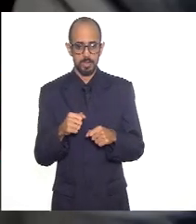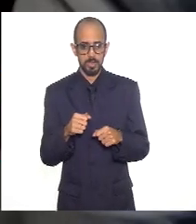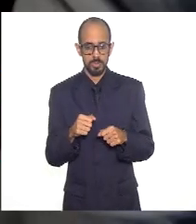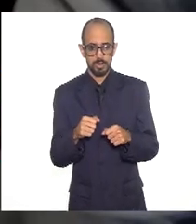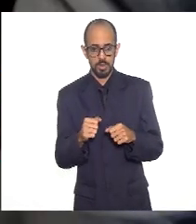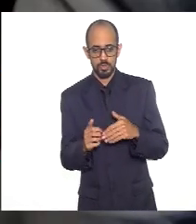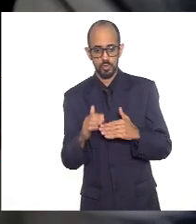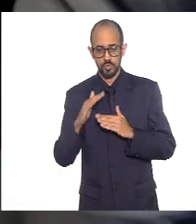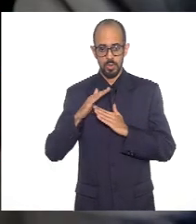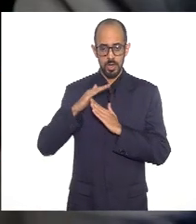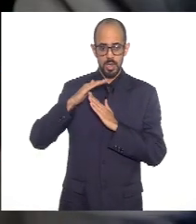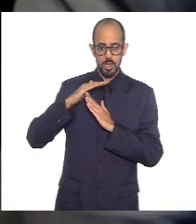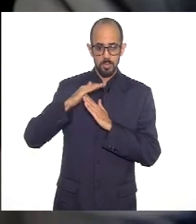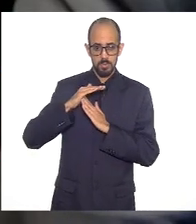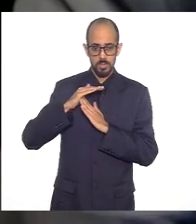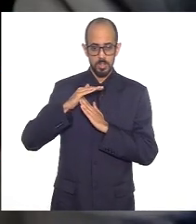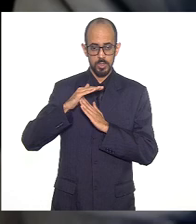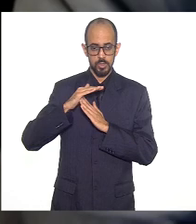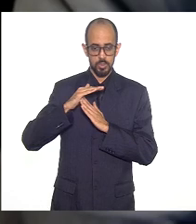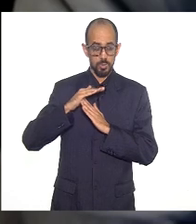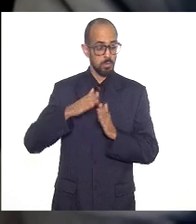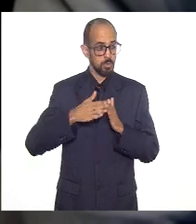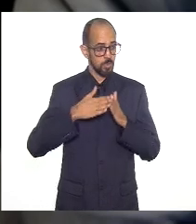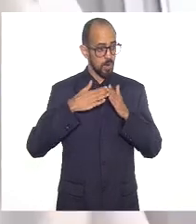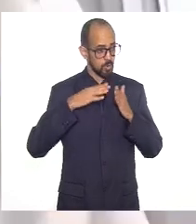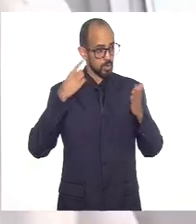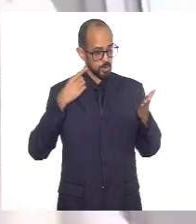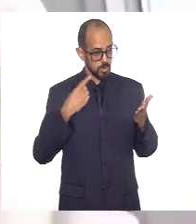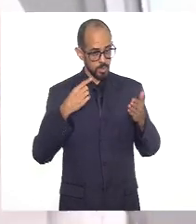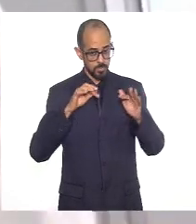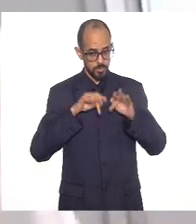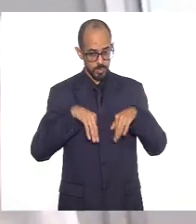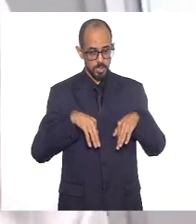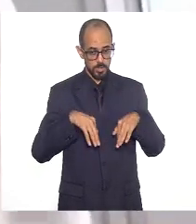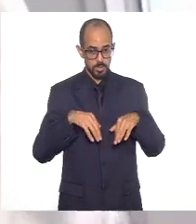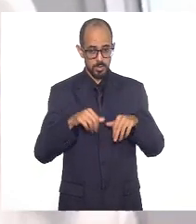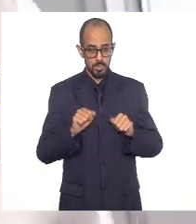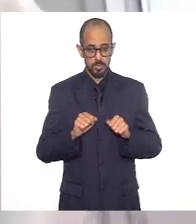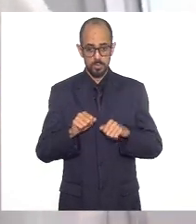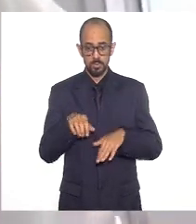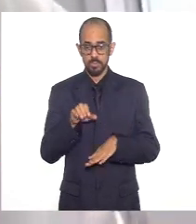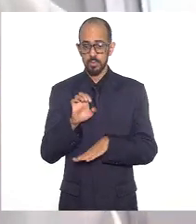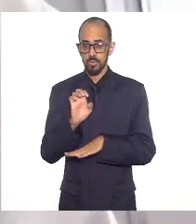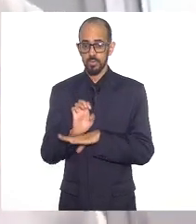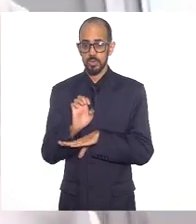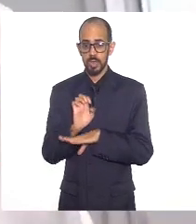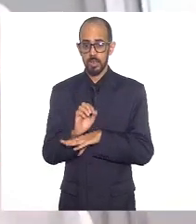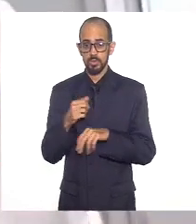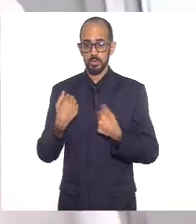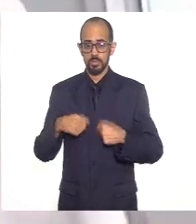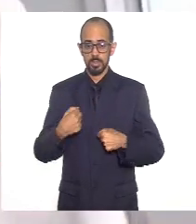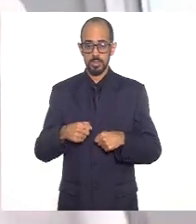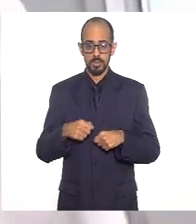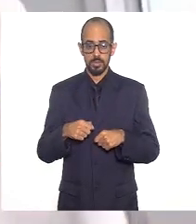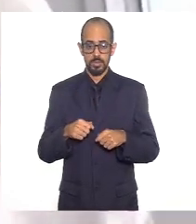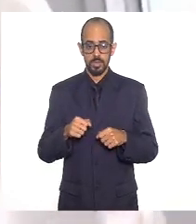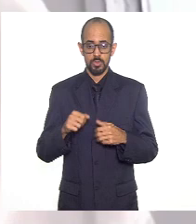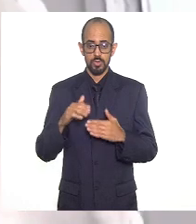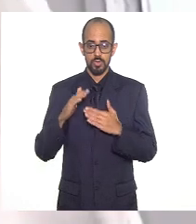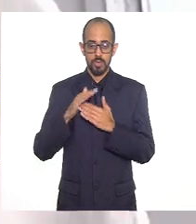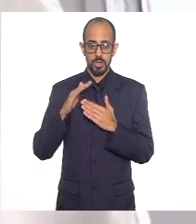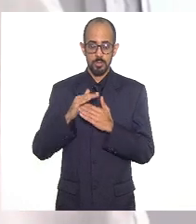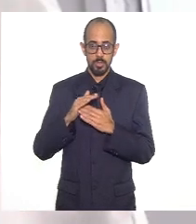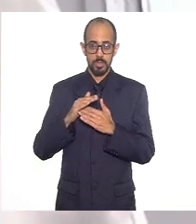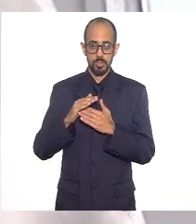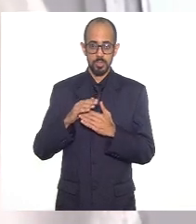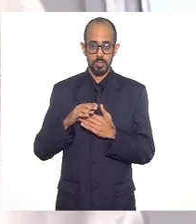receita, por favor, para fazer Dani, investimentos. Por favor, Dani, para concluir. Um Estado que precisa de uma margem, né, de receita para